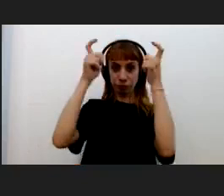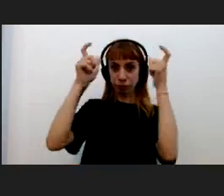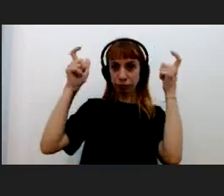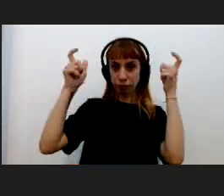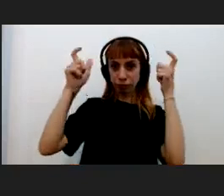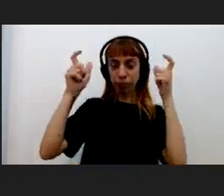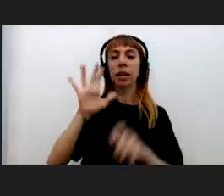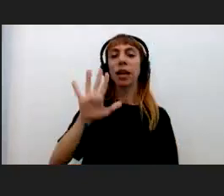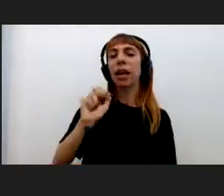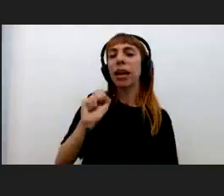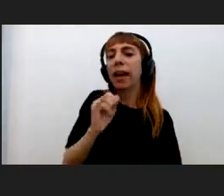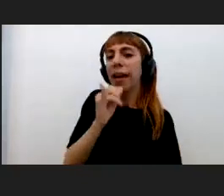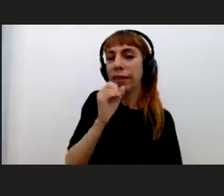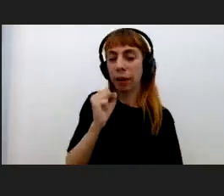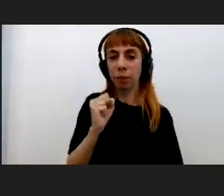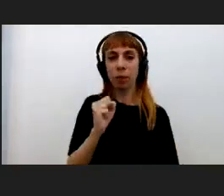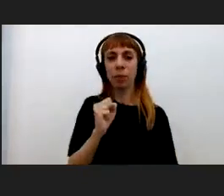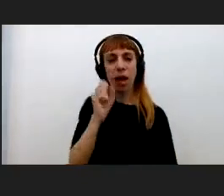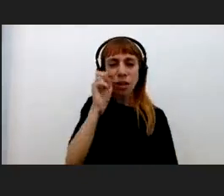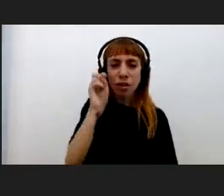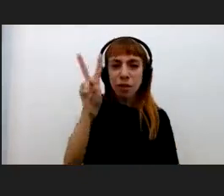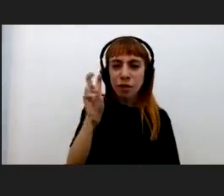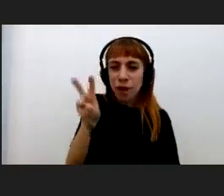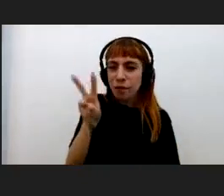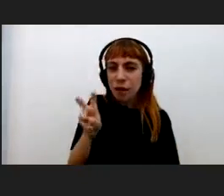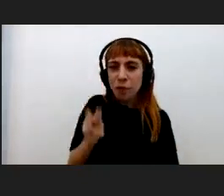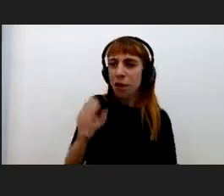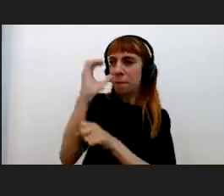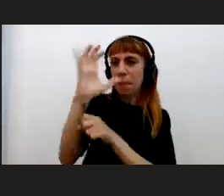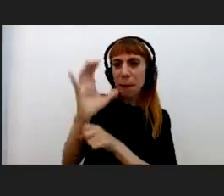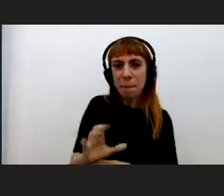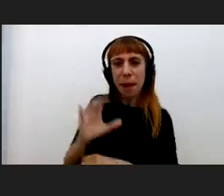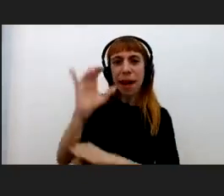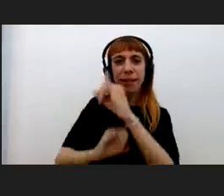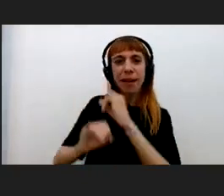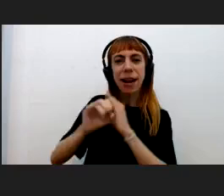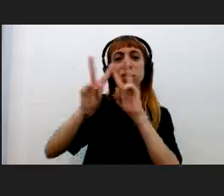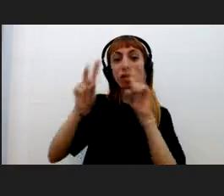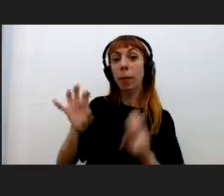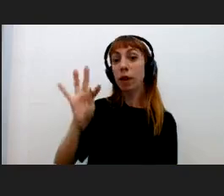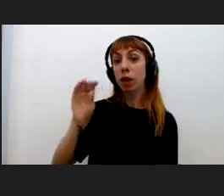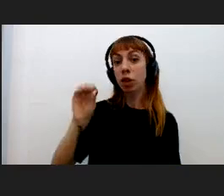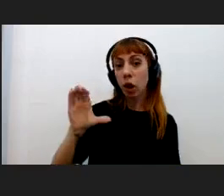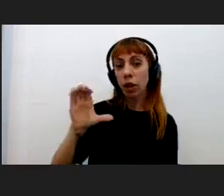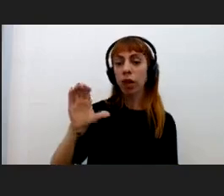TOC, do TDAH, da depressão, da ansiedade.